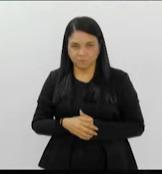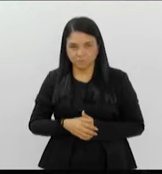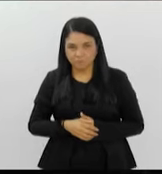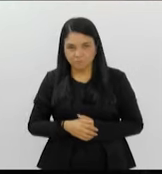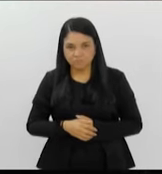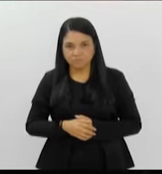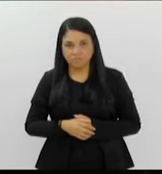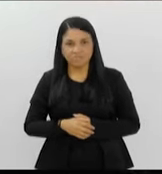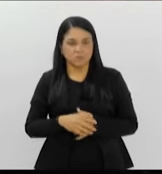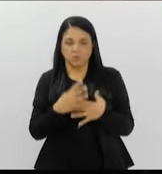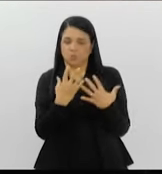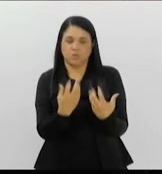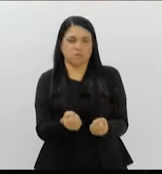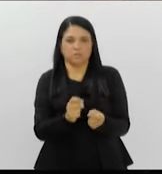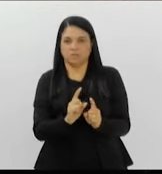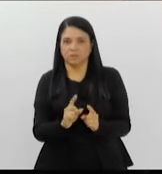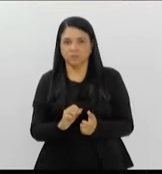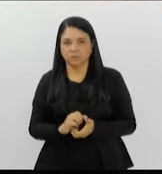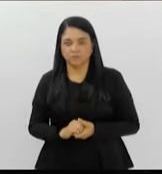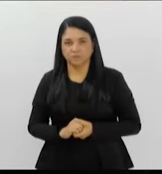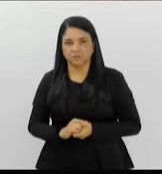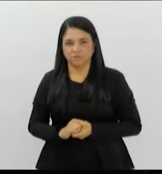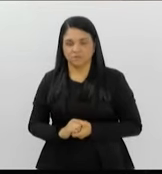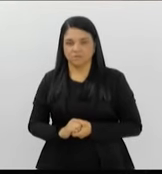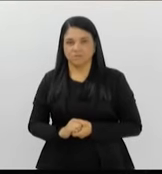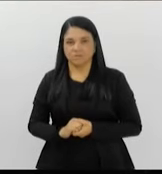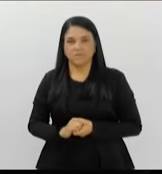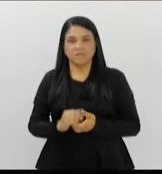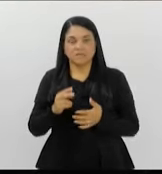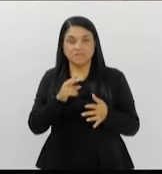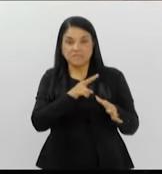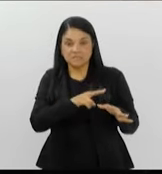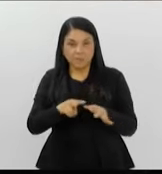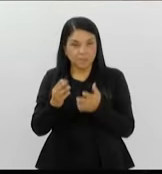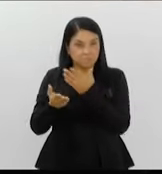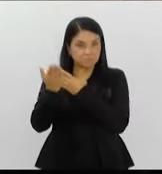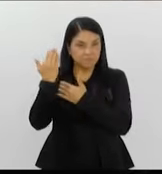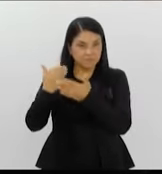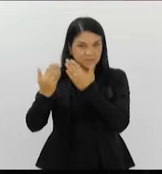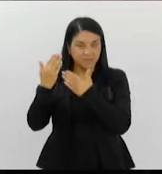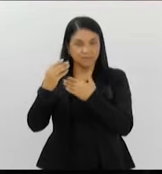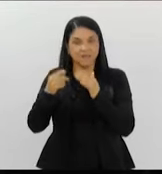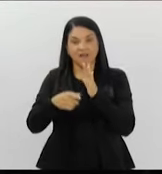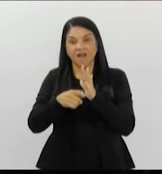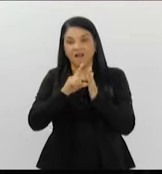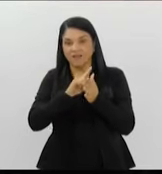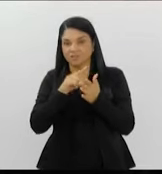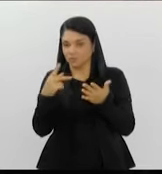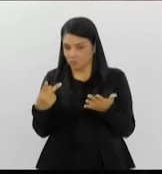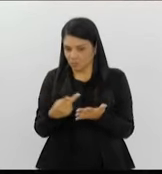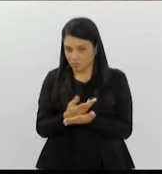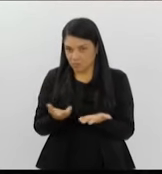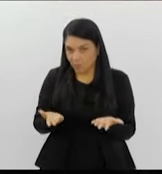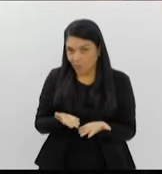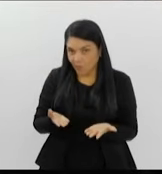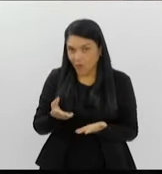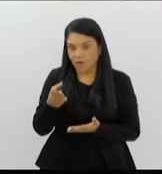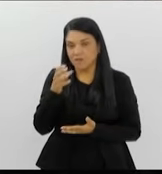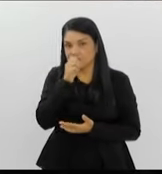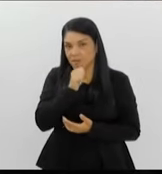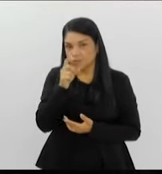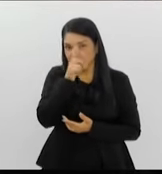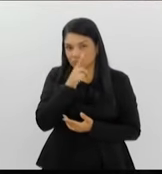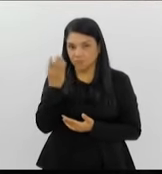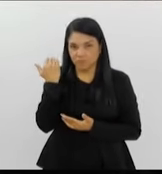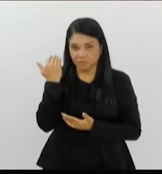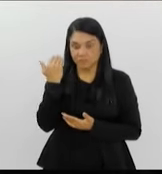Isso é inadmissível. Na semana passada mesmo, antes desse episódio de